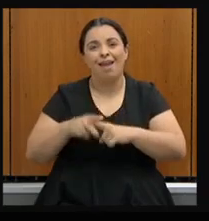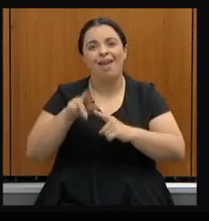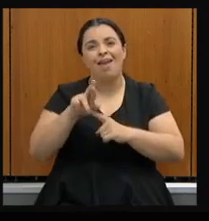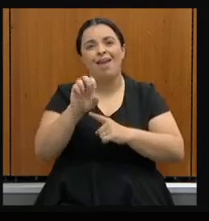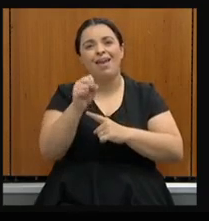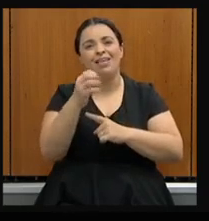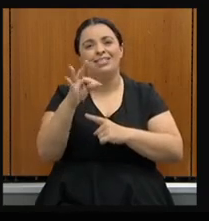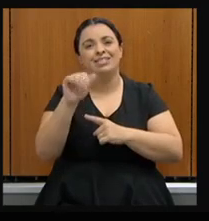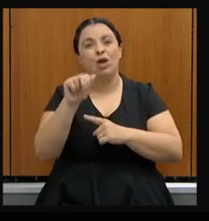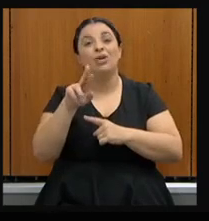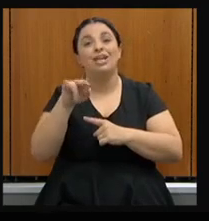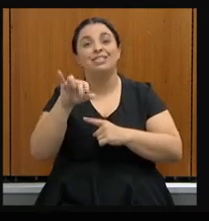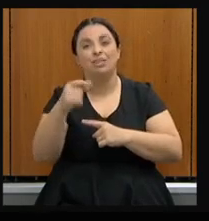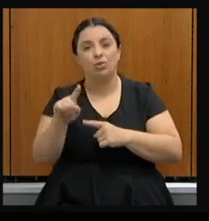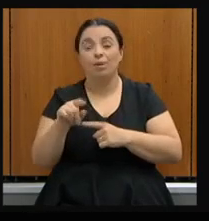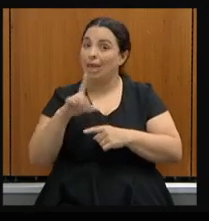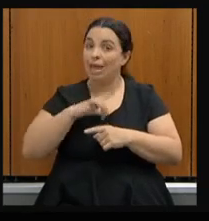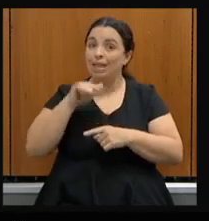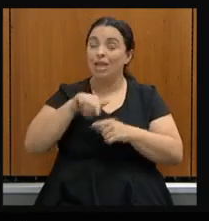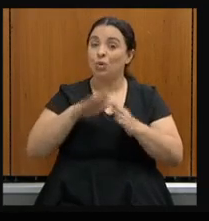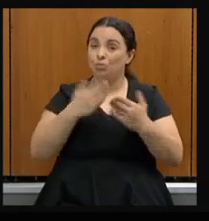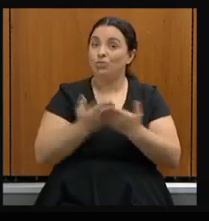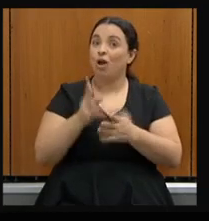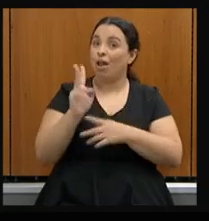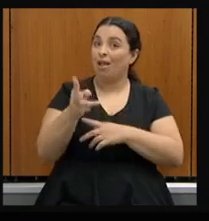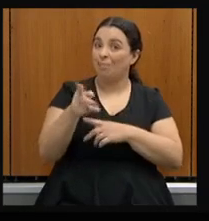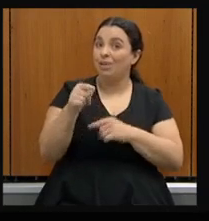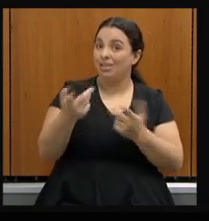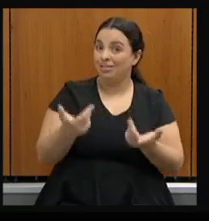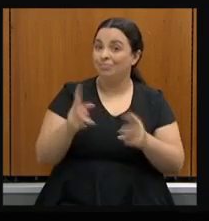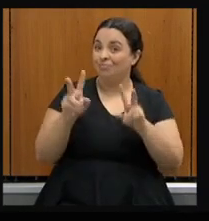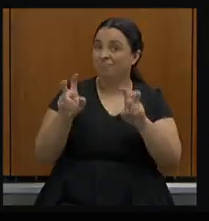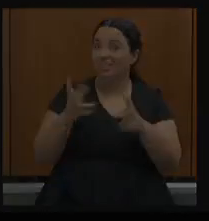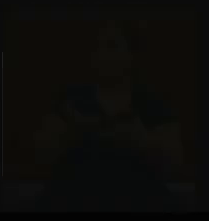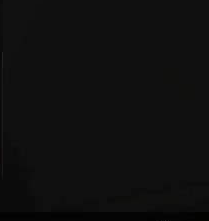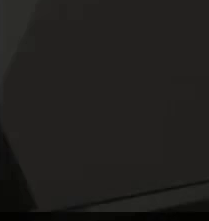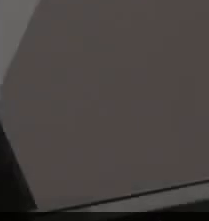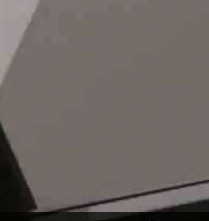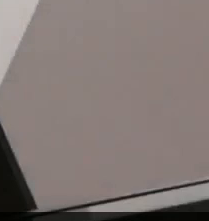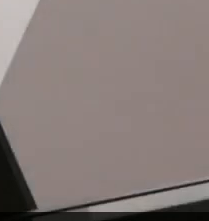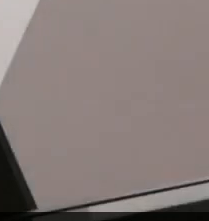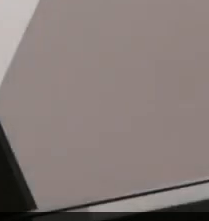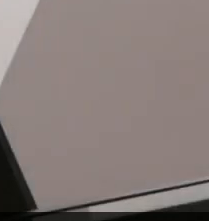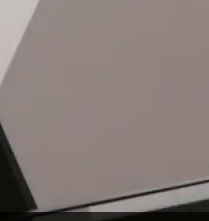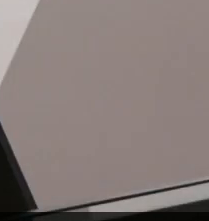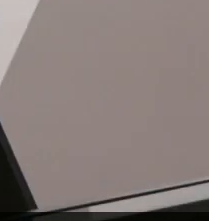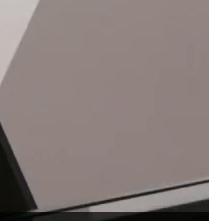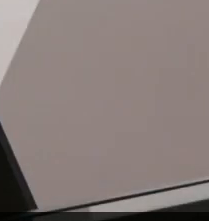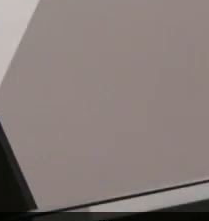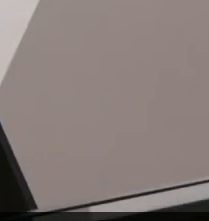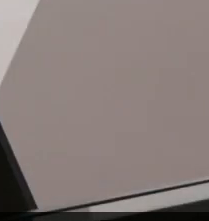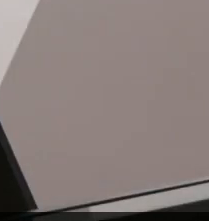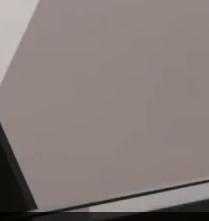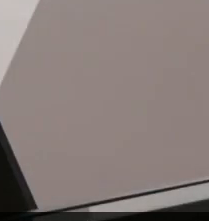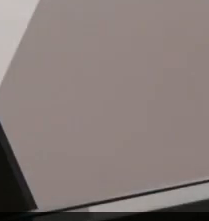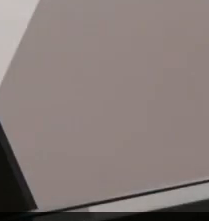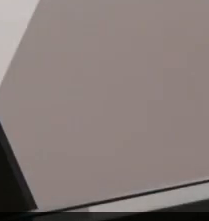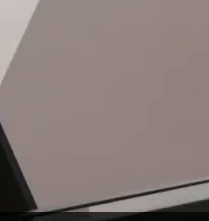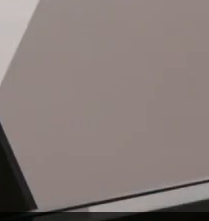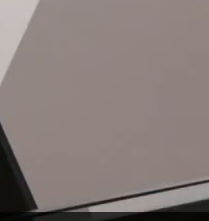restaurador no mercado para vocês verem que se vai encontrar, e o caríssimo que é. Triângulo Mineiro, Norte Minas,